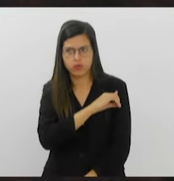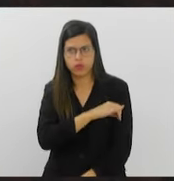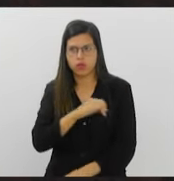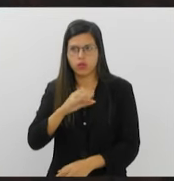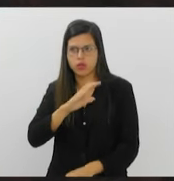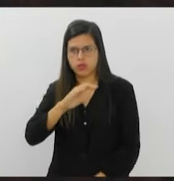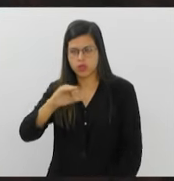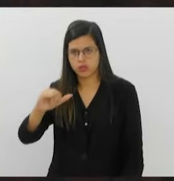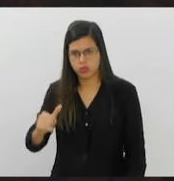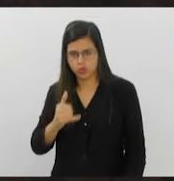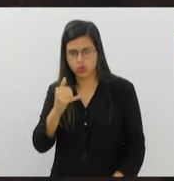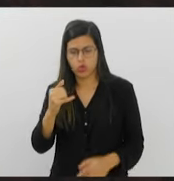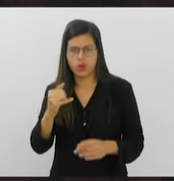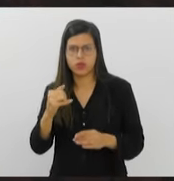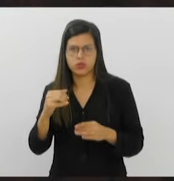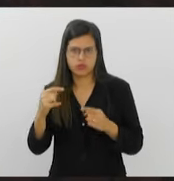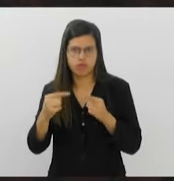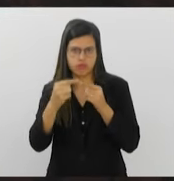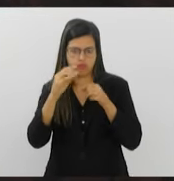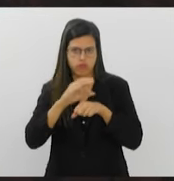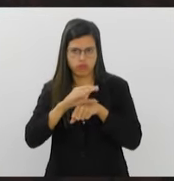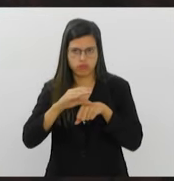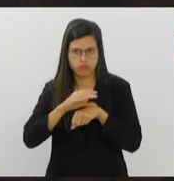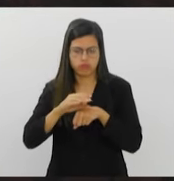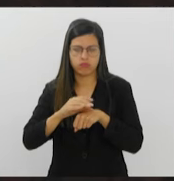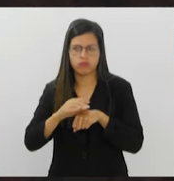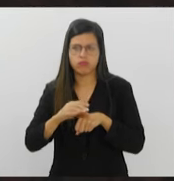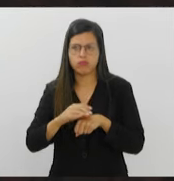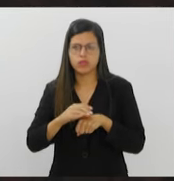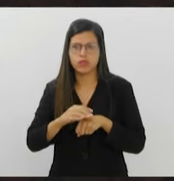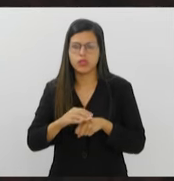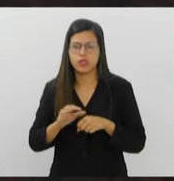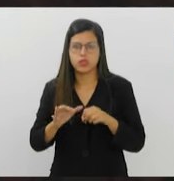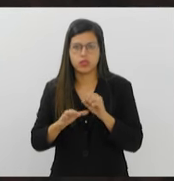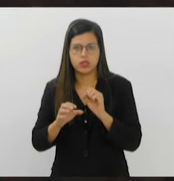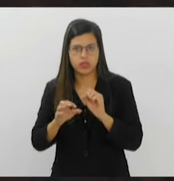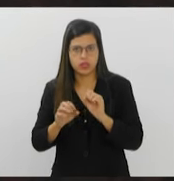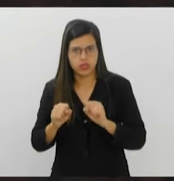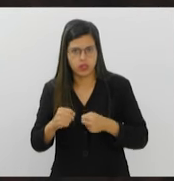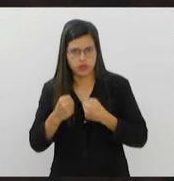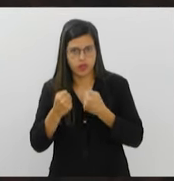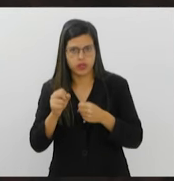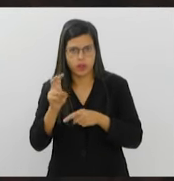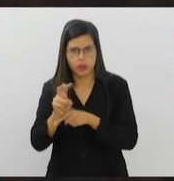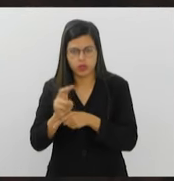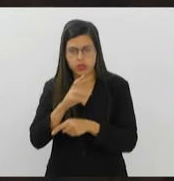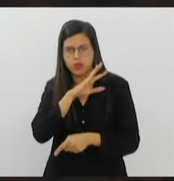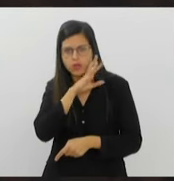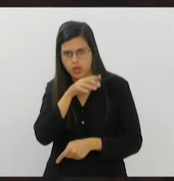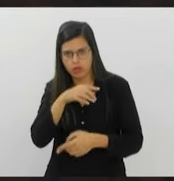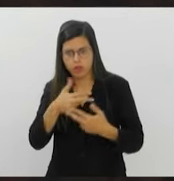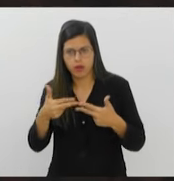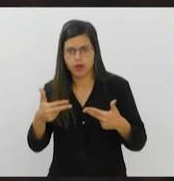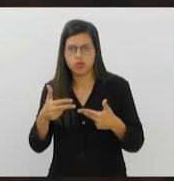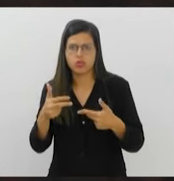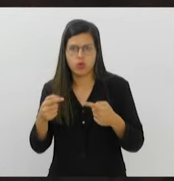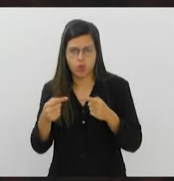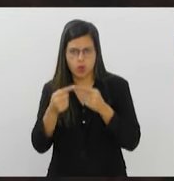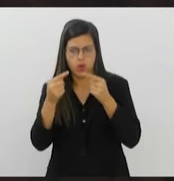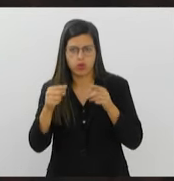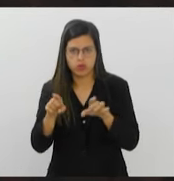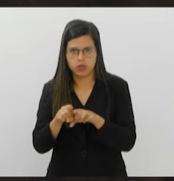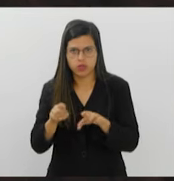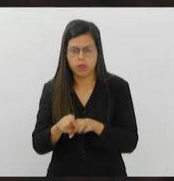Constituição e Justiça pela constitucionalidade, de defesa e proteção dos animais favorável, de economia, indústria e